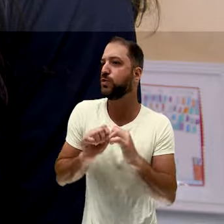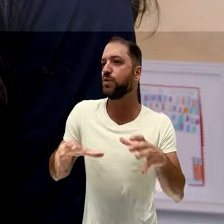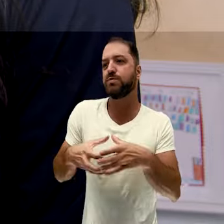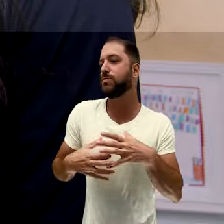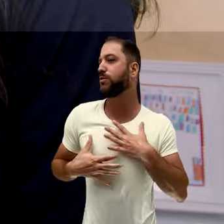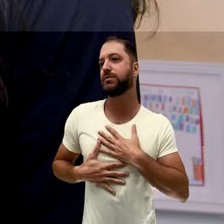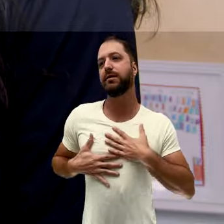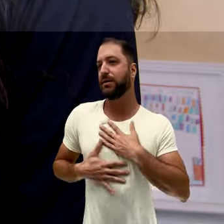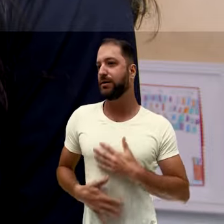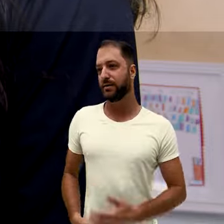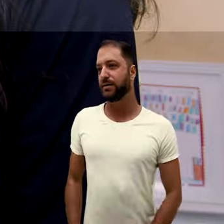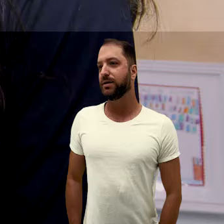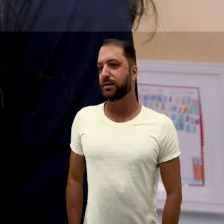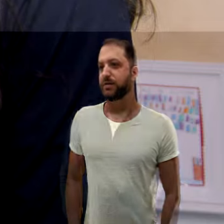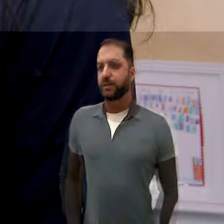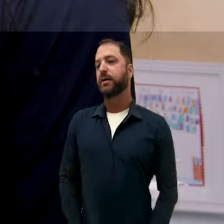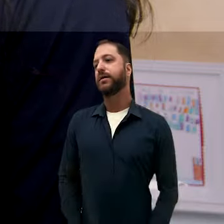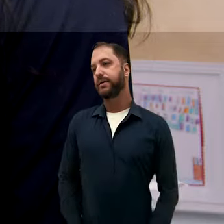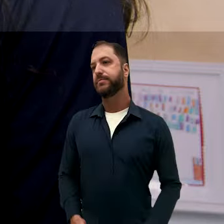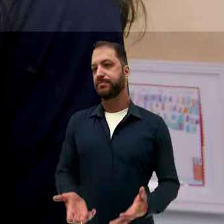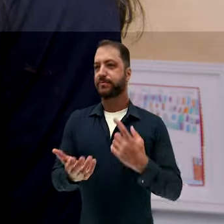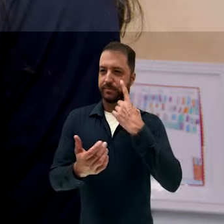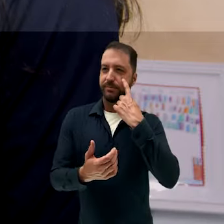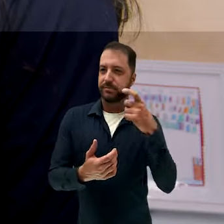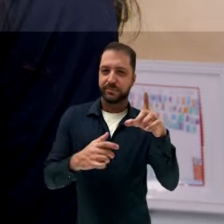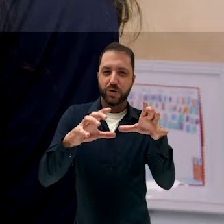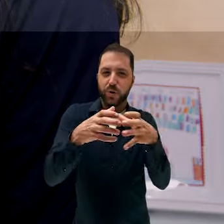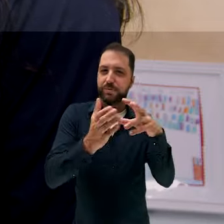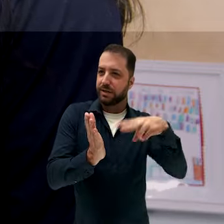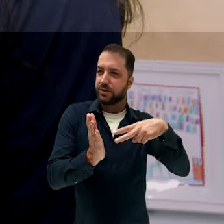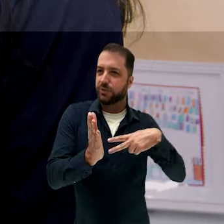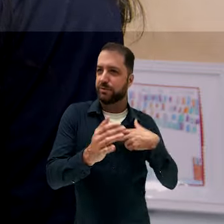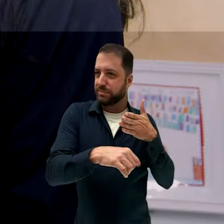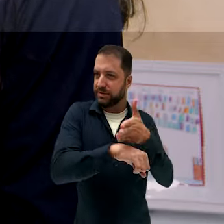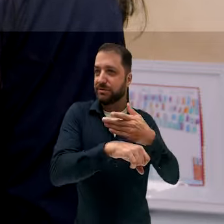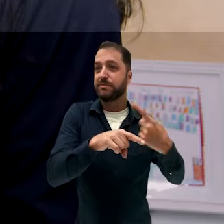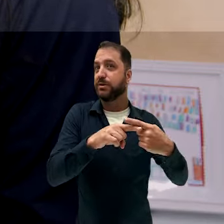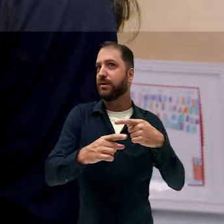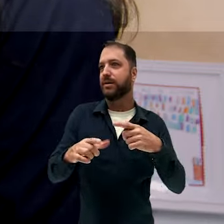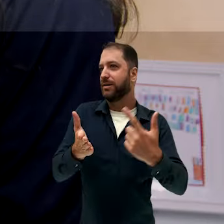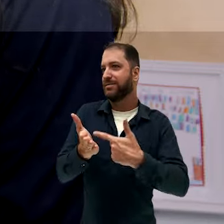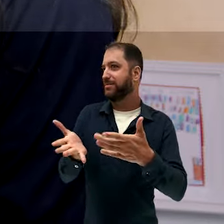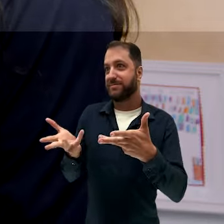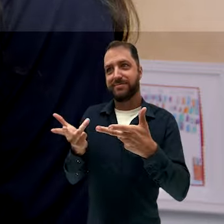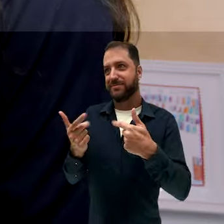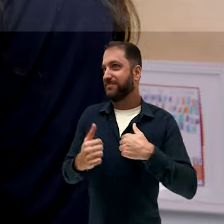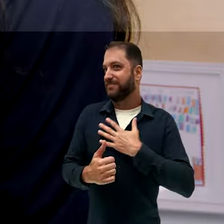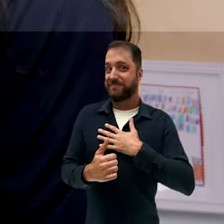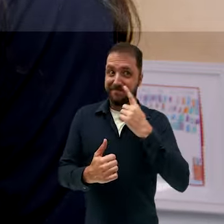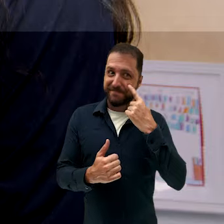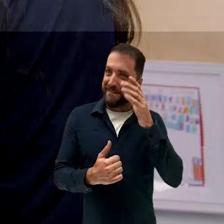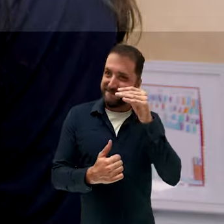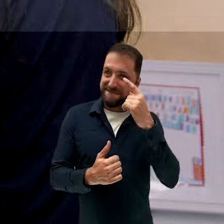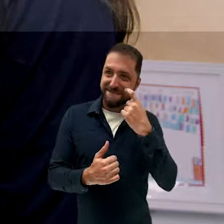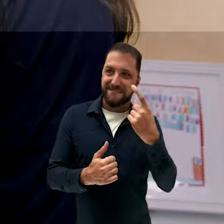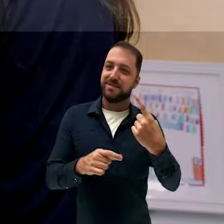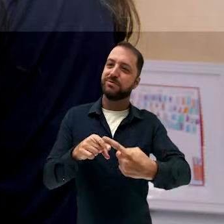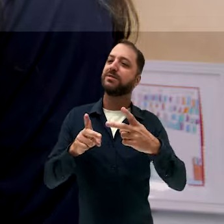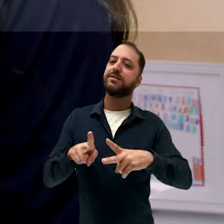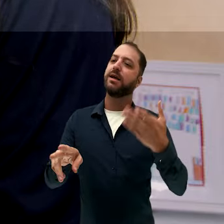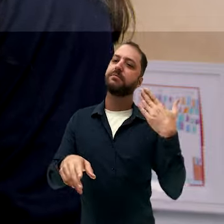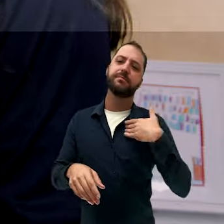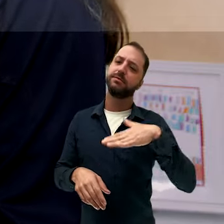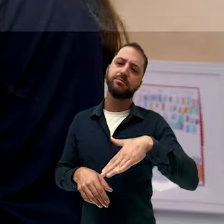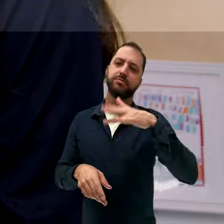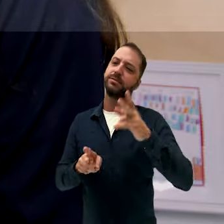outras pessoas, é bem legal. Eu me interessei muito porque eu sabia que ia ter livros excelentes aqui na sala, porque sempre, desde quando entrei na escola, eu